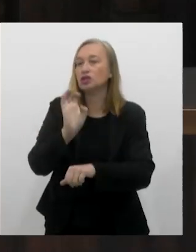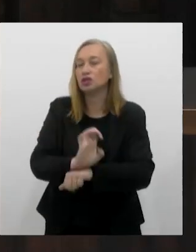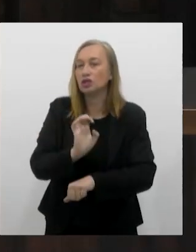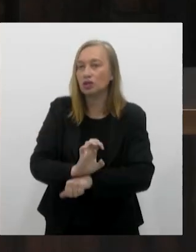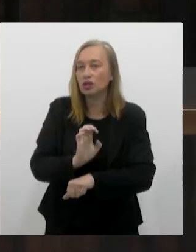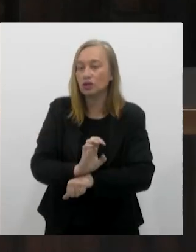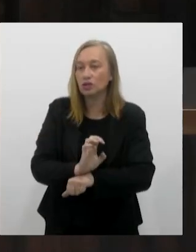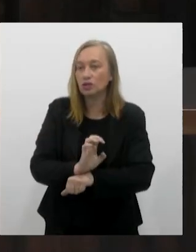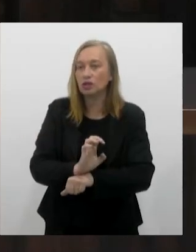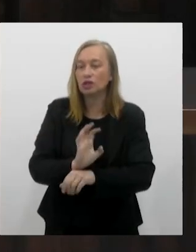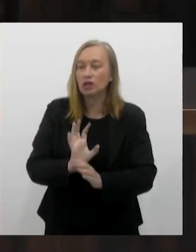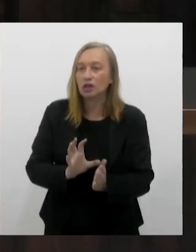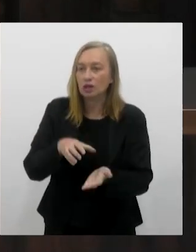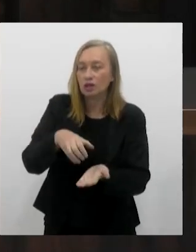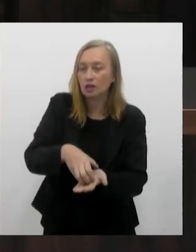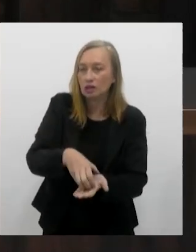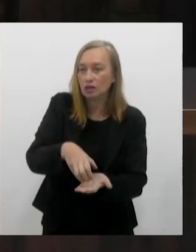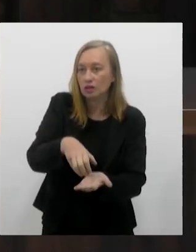Permanência de Idosos,